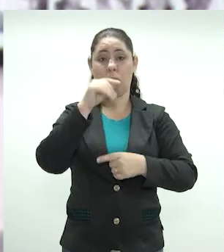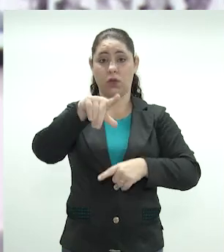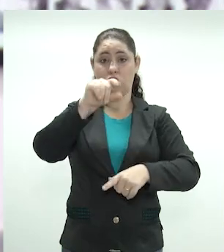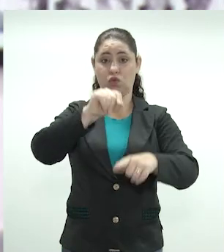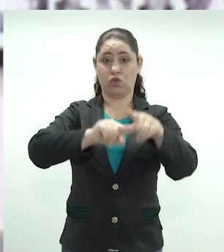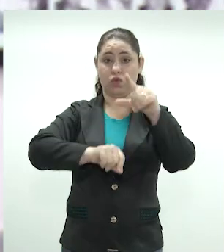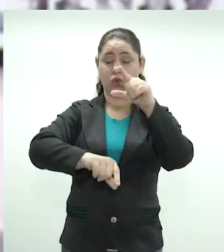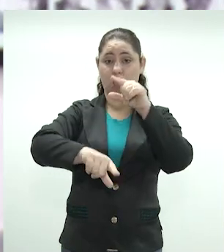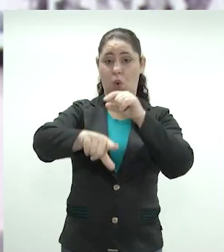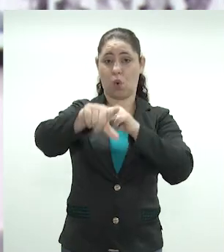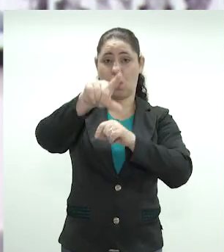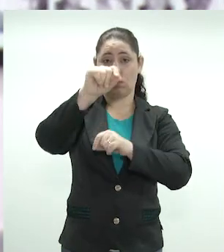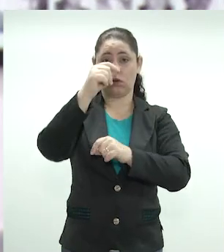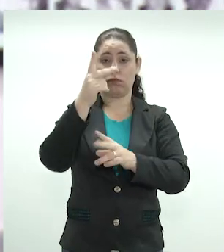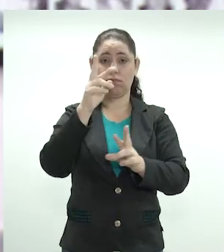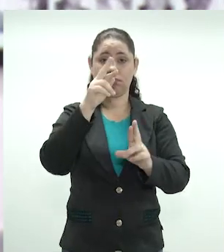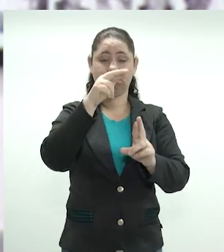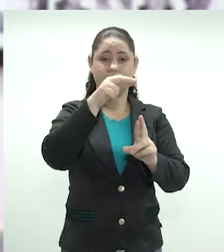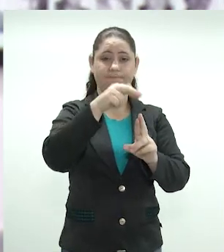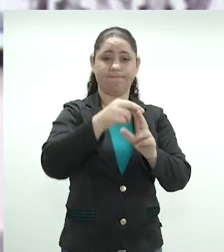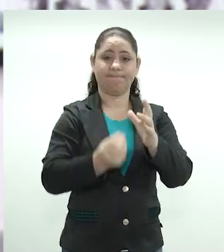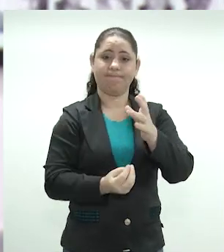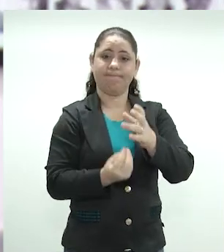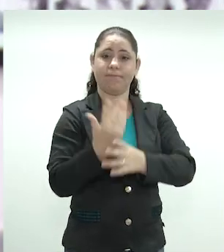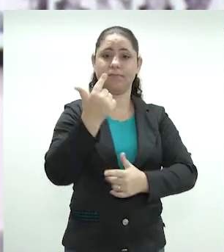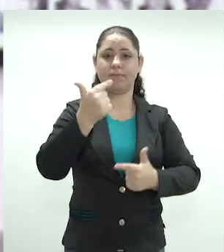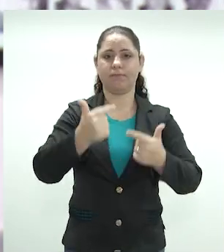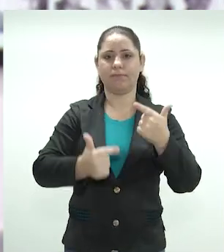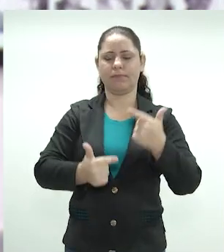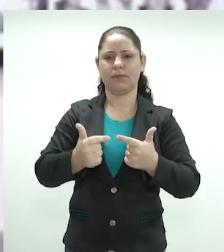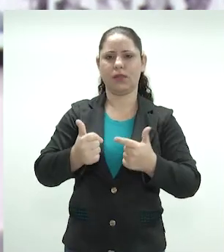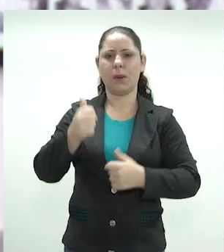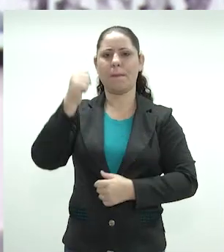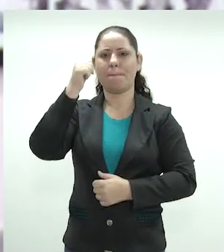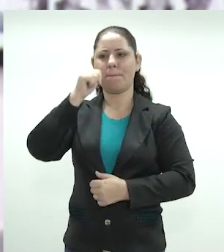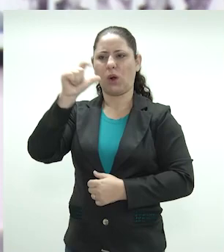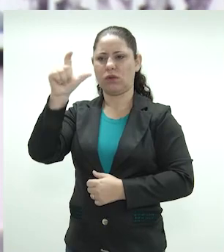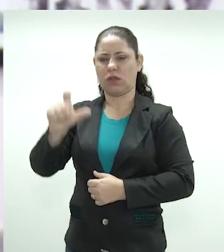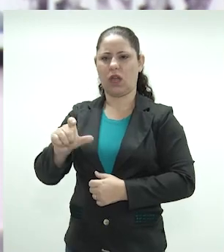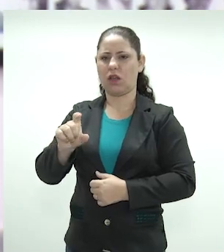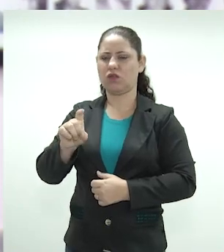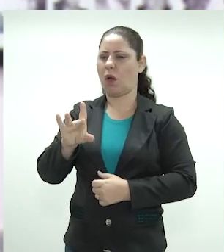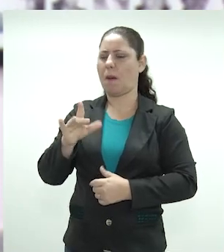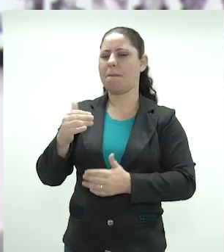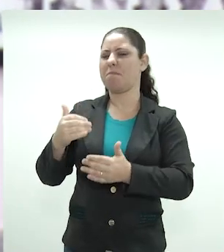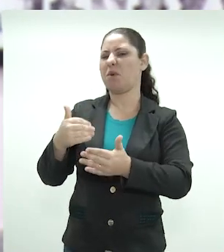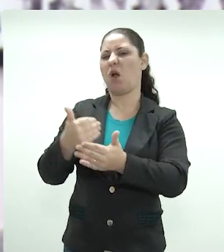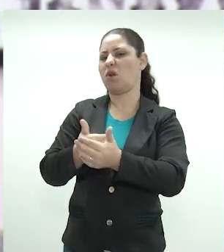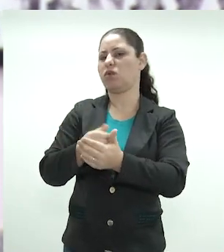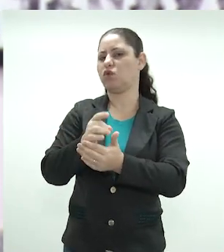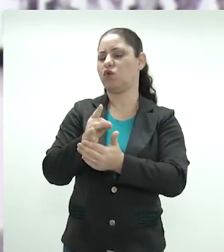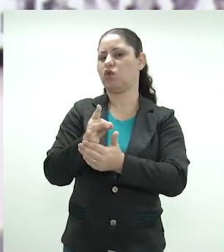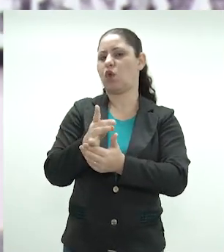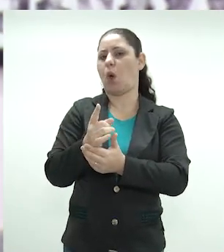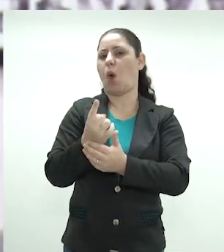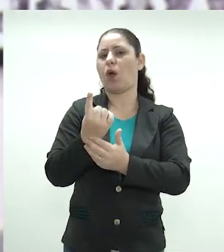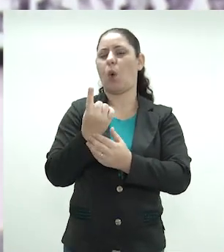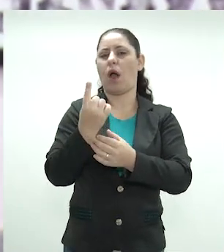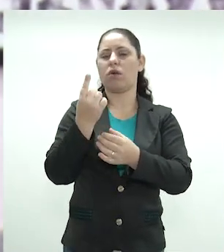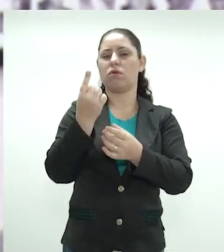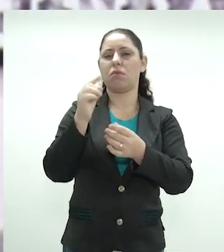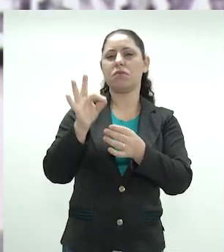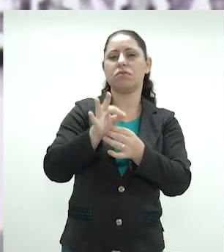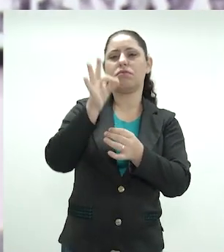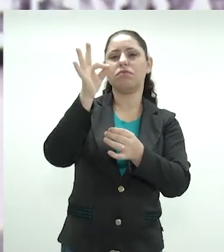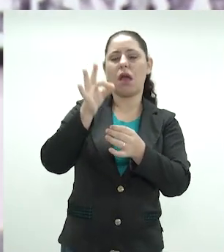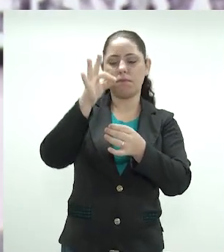seus representantes desde a invenção da política. Mulheres o fazem há pouco tempo, uma agulha no